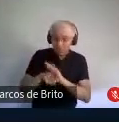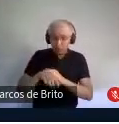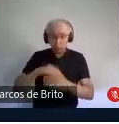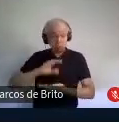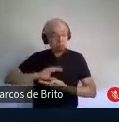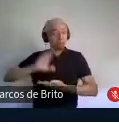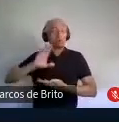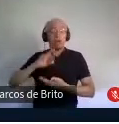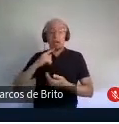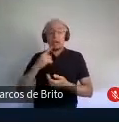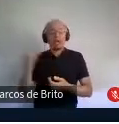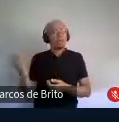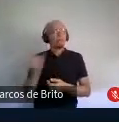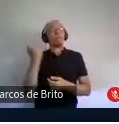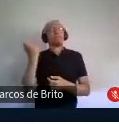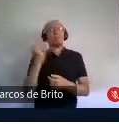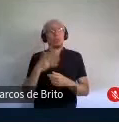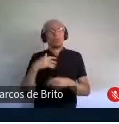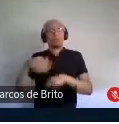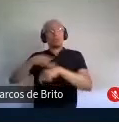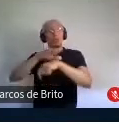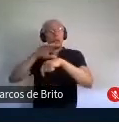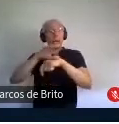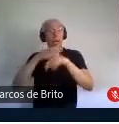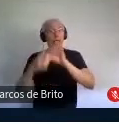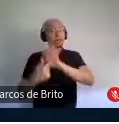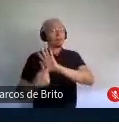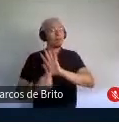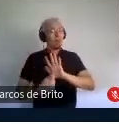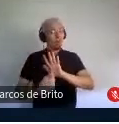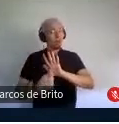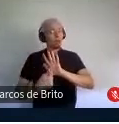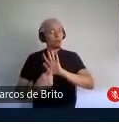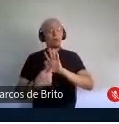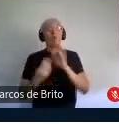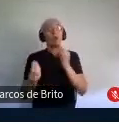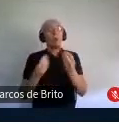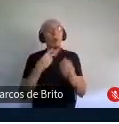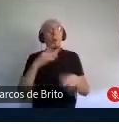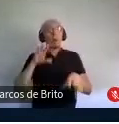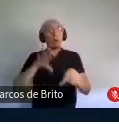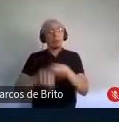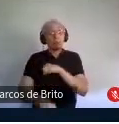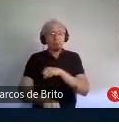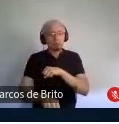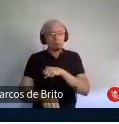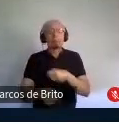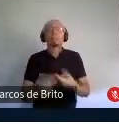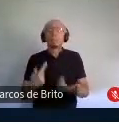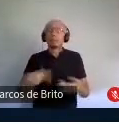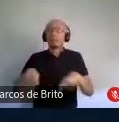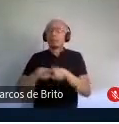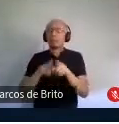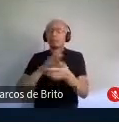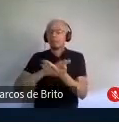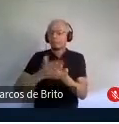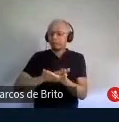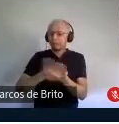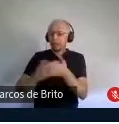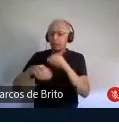eu acredito que ela trouxe, né, um cenário da formação. Para os intérpretes educacionais, eu acredito que ela